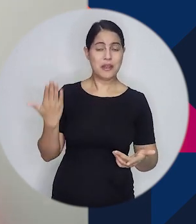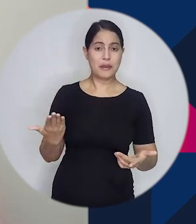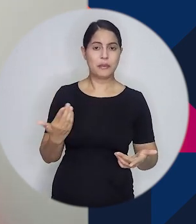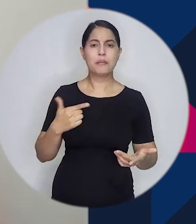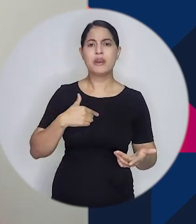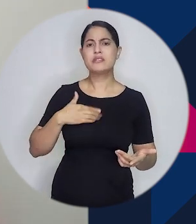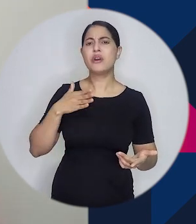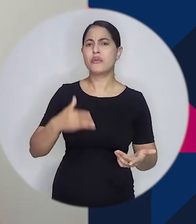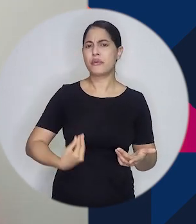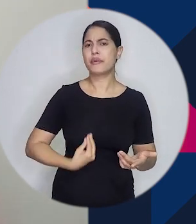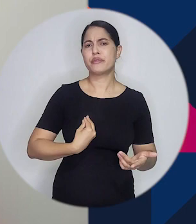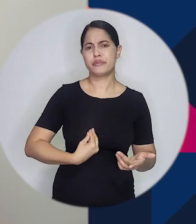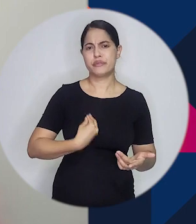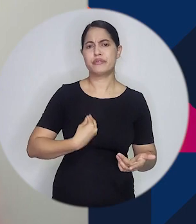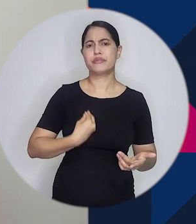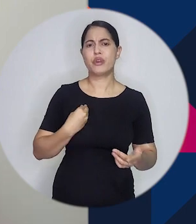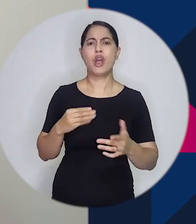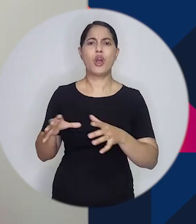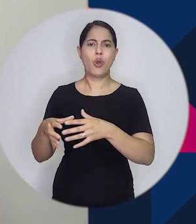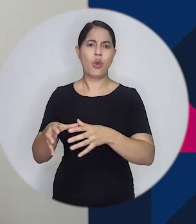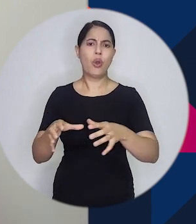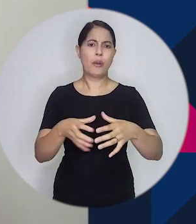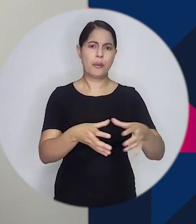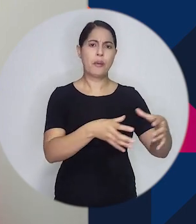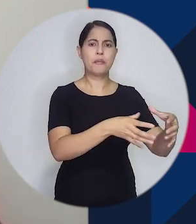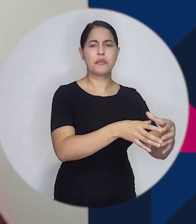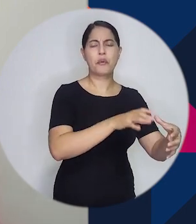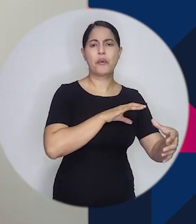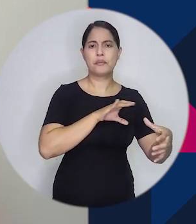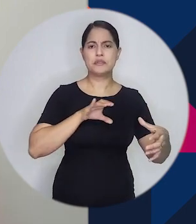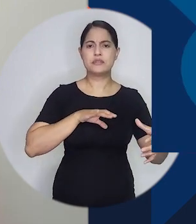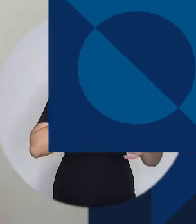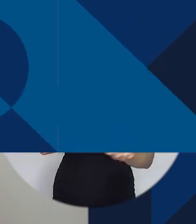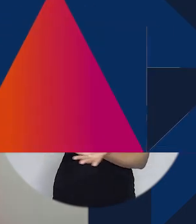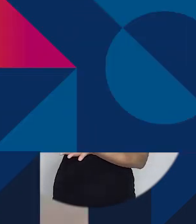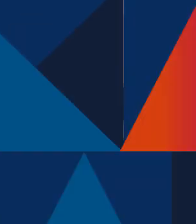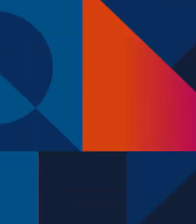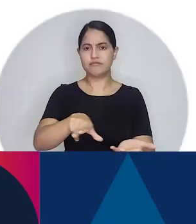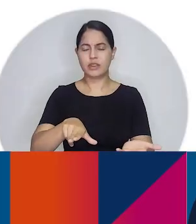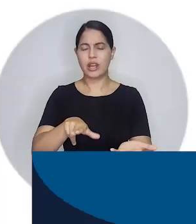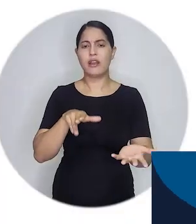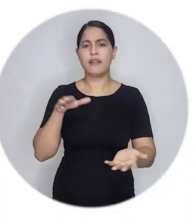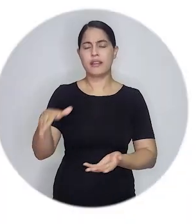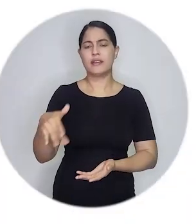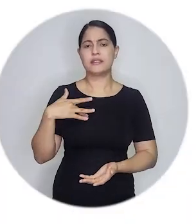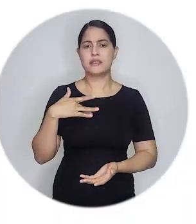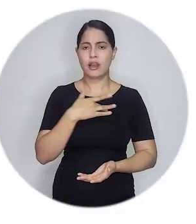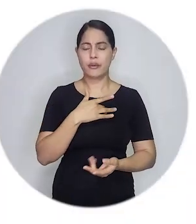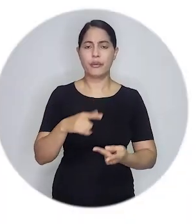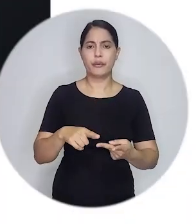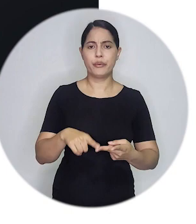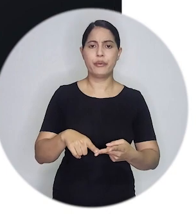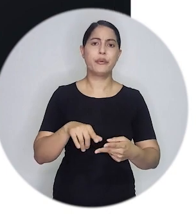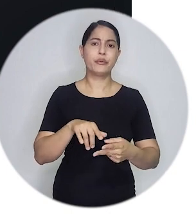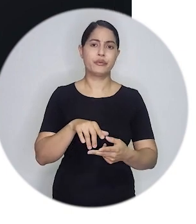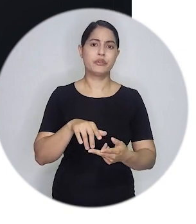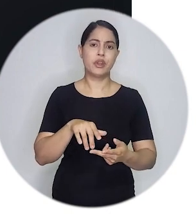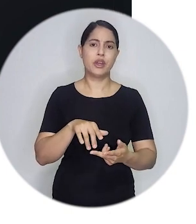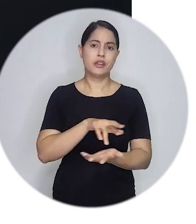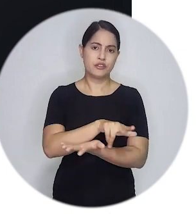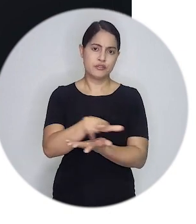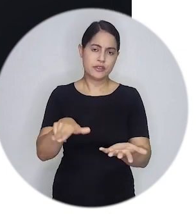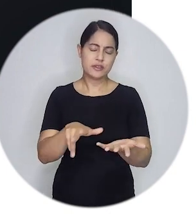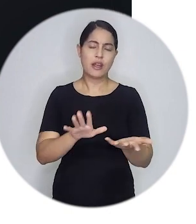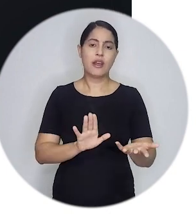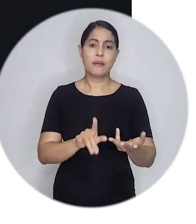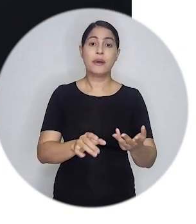deu uma repercussão interessante à época. E eu já participava de algumas comissões, já participava da Comissão de Direito à Saúde, da Comissão